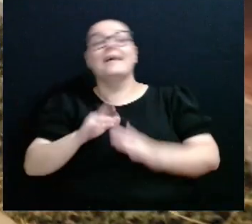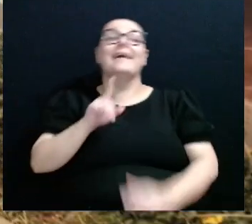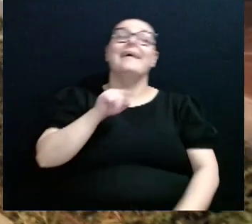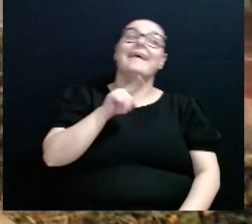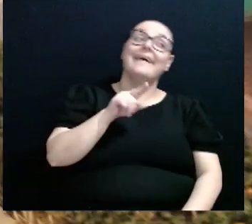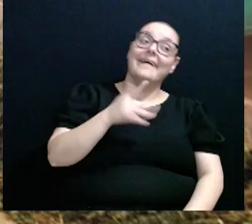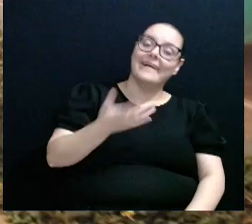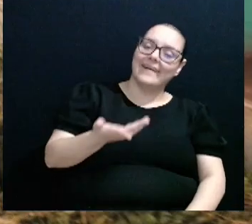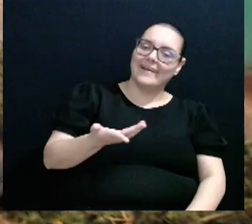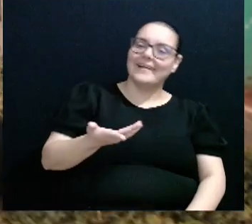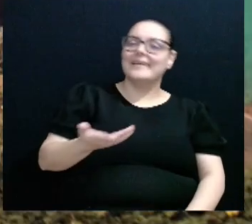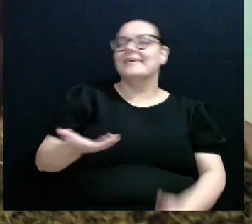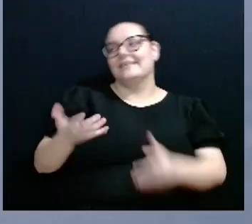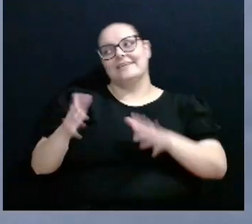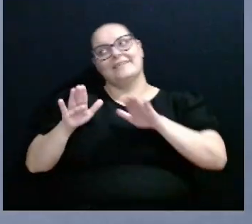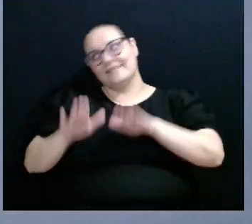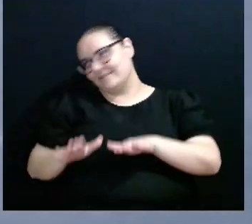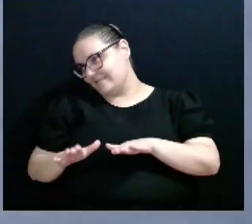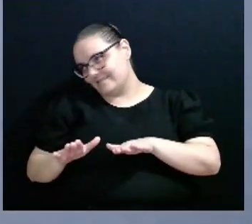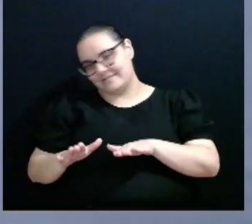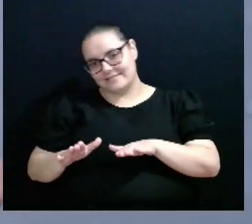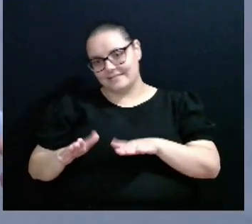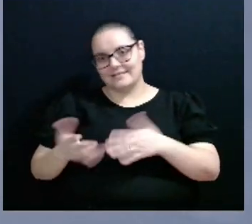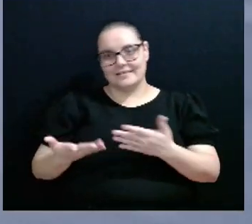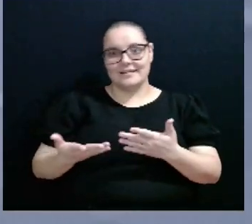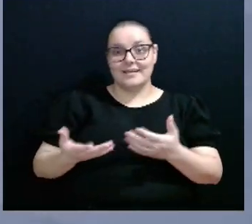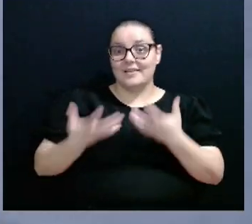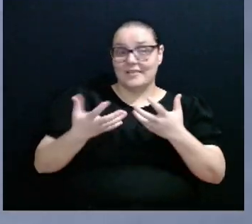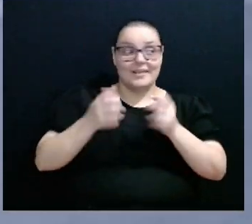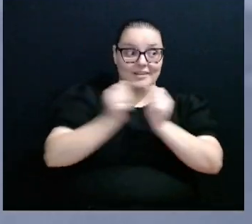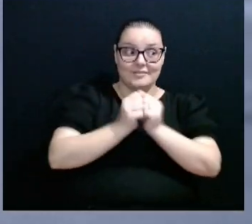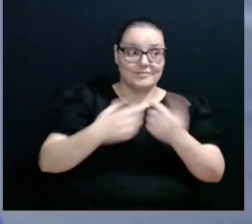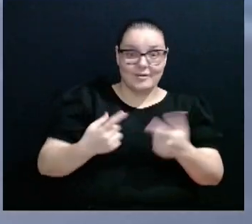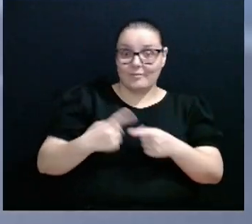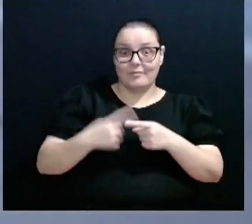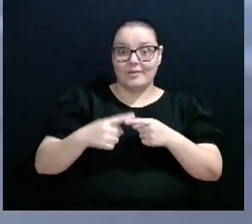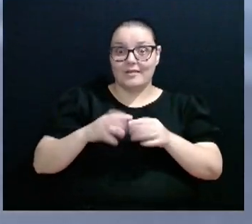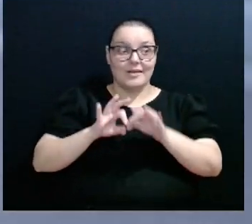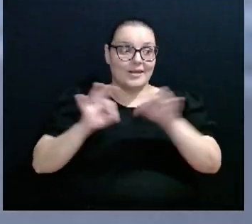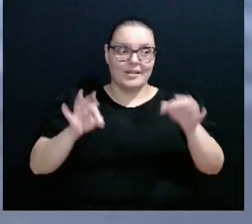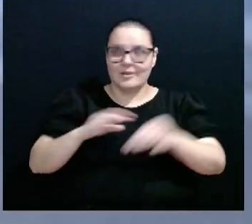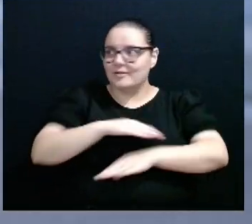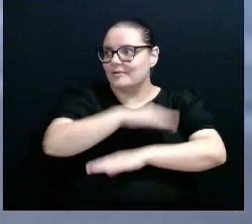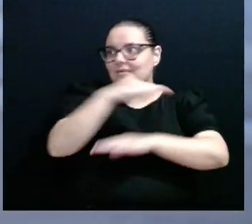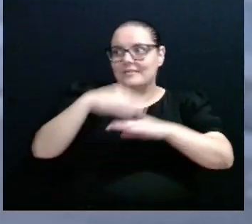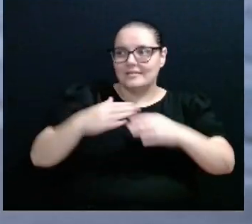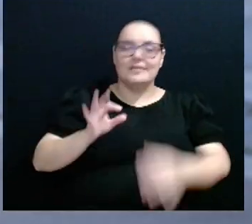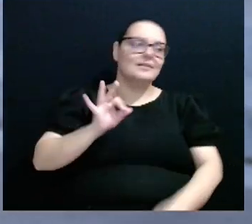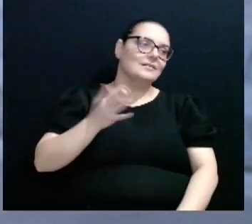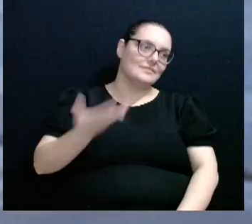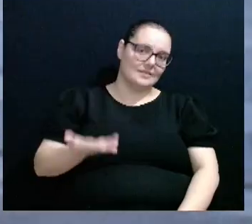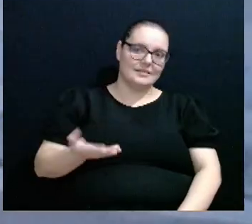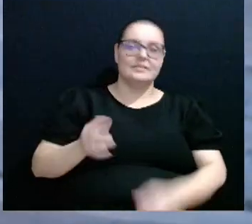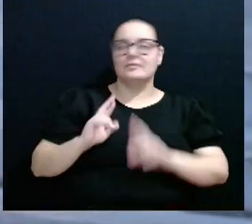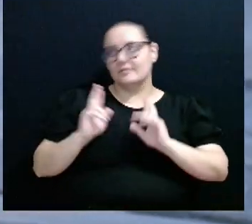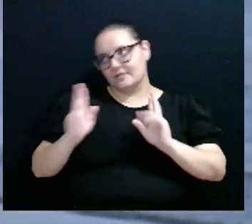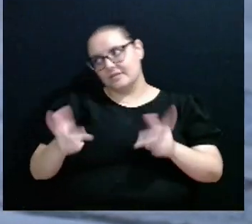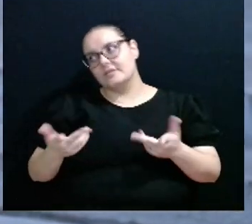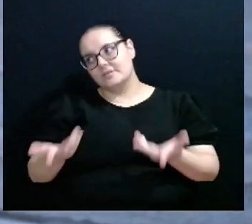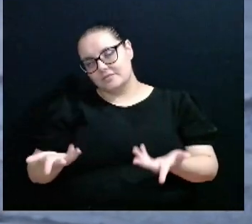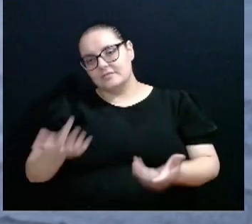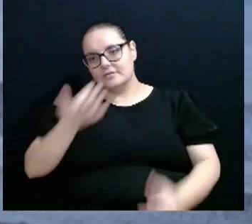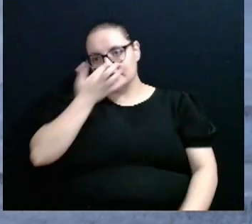quer ficar nesse dia. Então, "Ai, peraí, todo mundo É, tá indo porque eu tenho que ficar lá o dia todo." exatamente. É. Né? Então é bem diferente. E às vezes